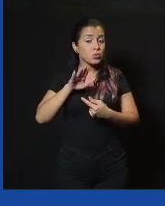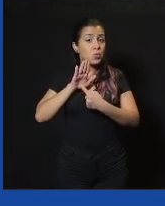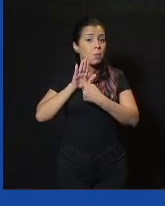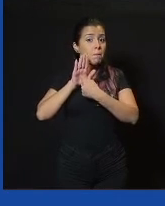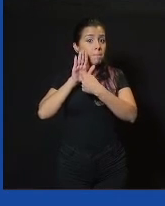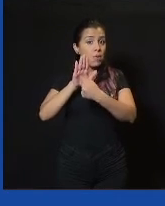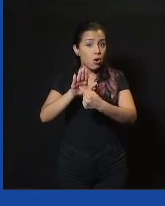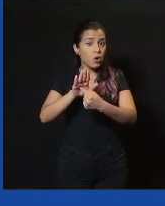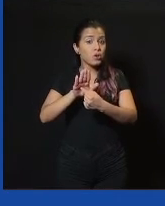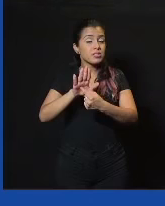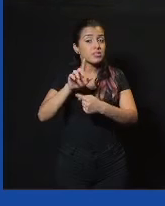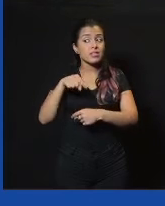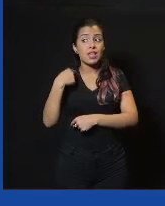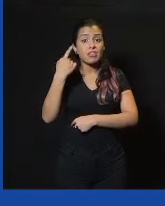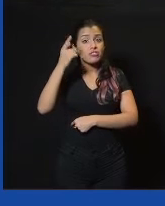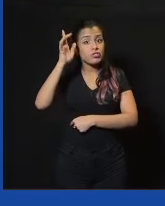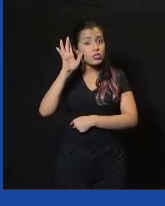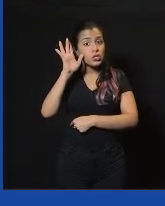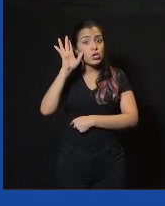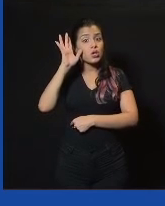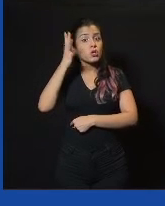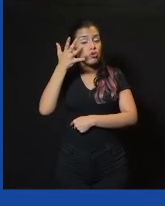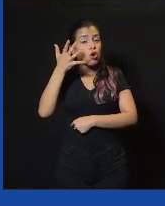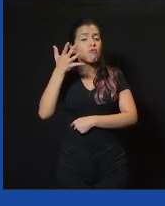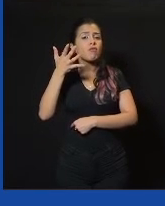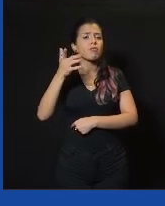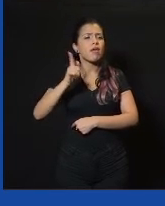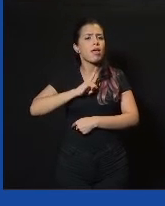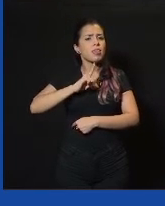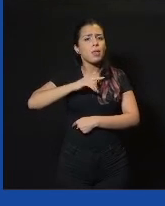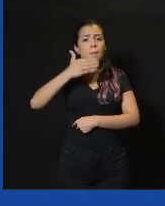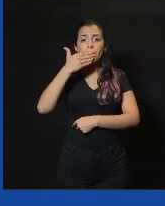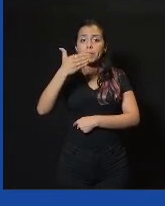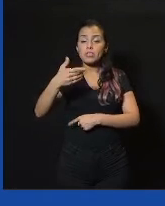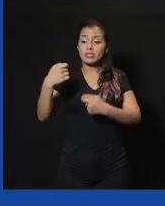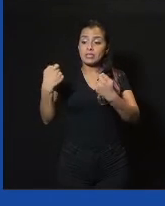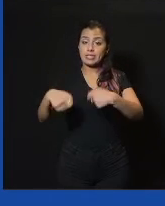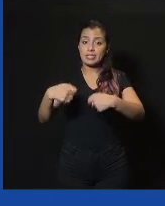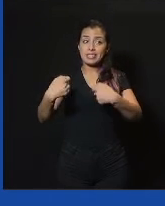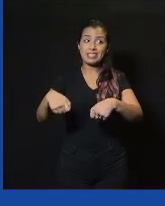gente resolva, passe a ter uma demanda pública, uma demanda